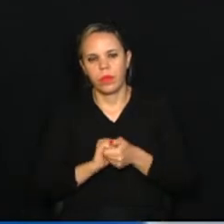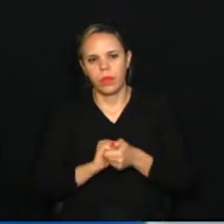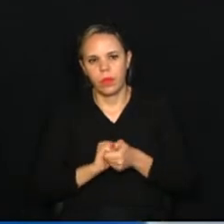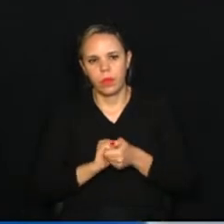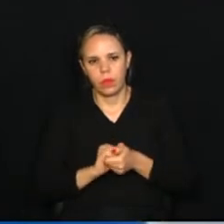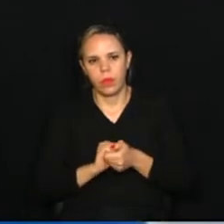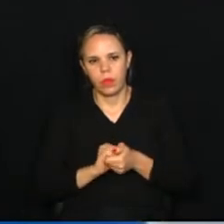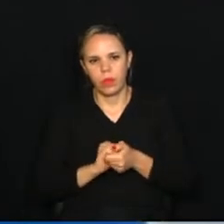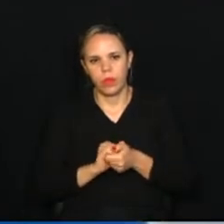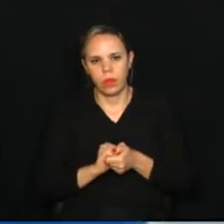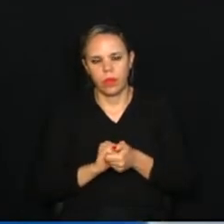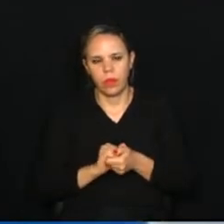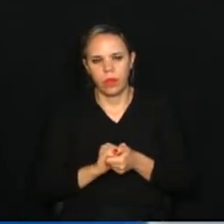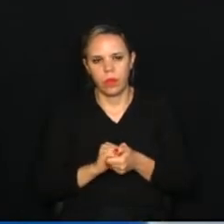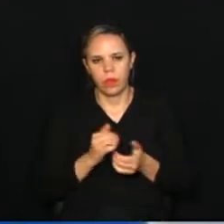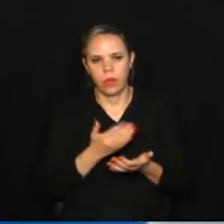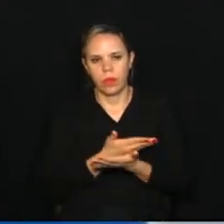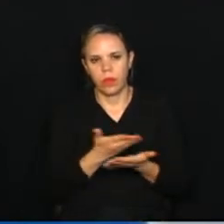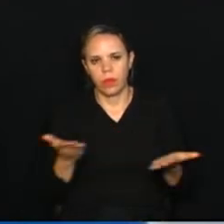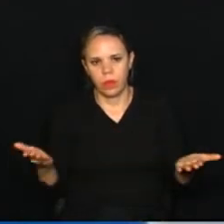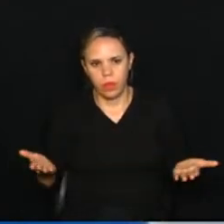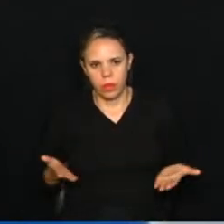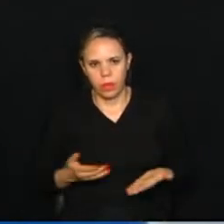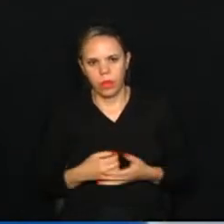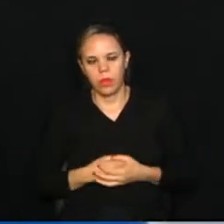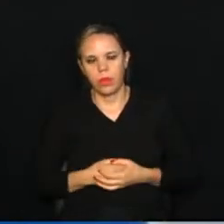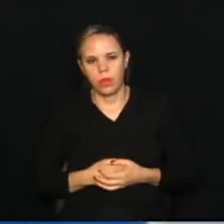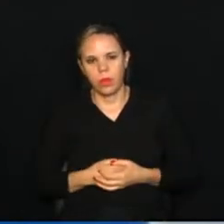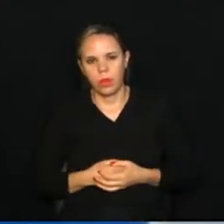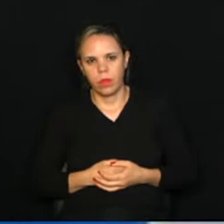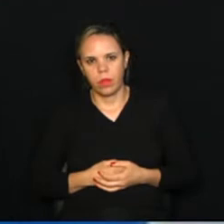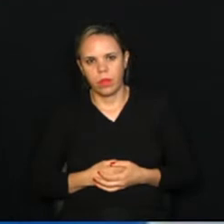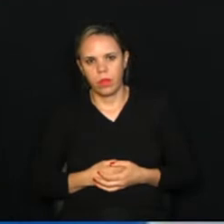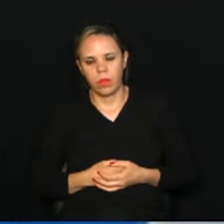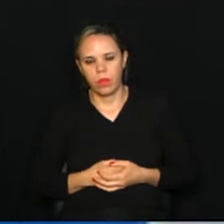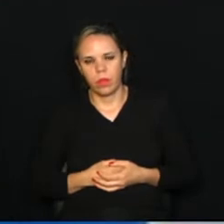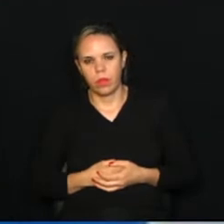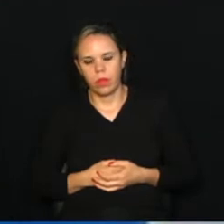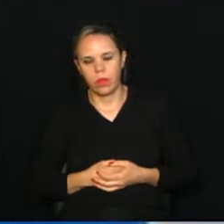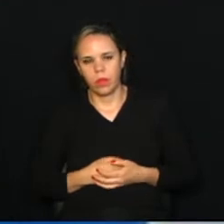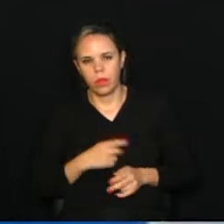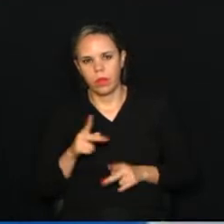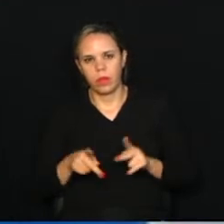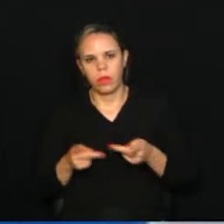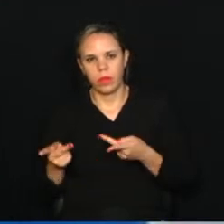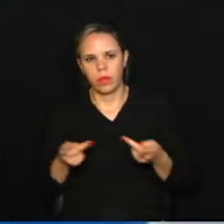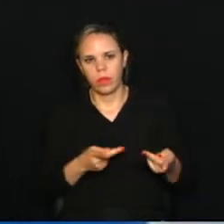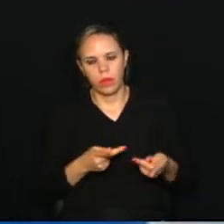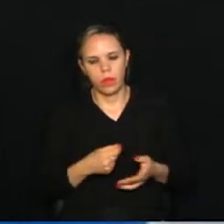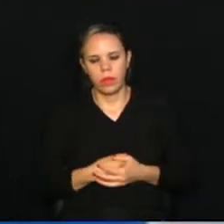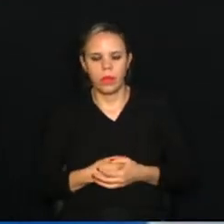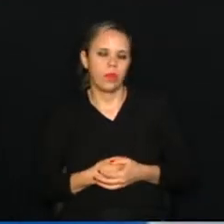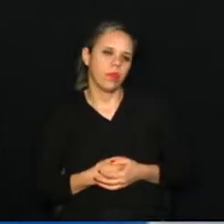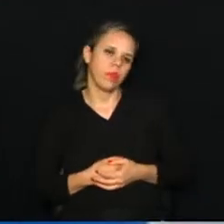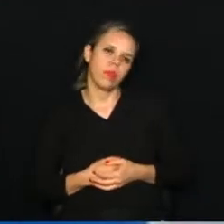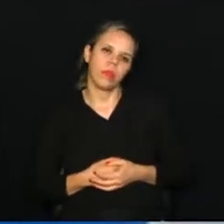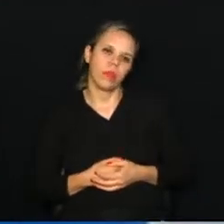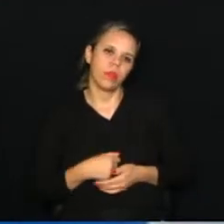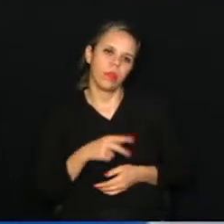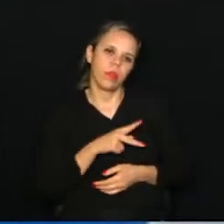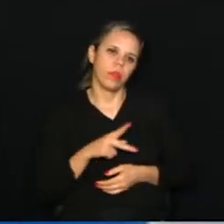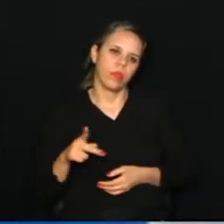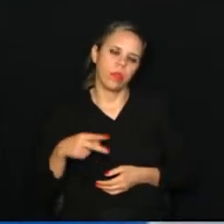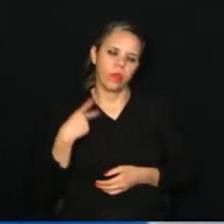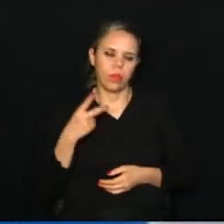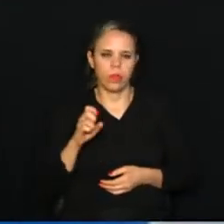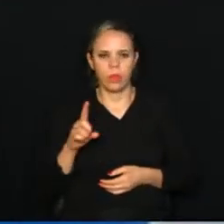minhas saudações, meus cumprimentos aos convidados do IMA, presidente Eduardo